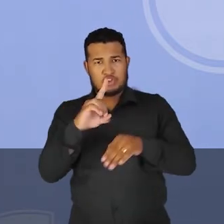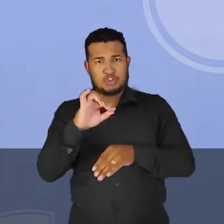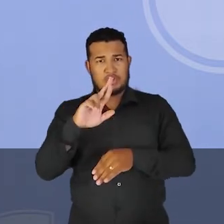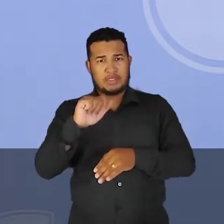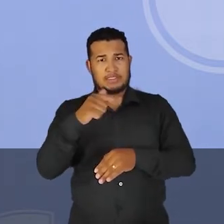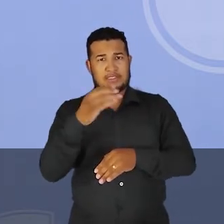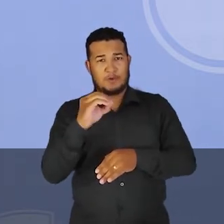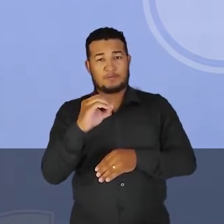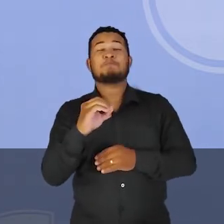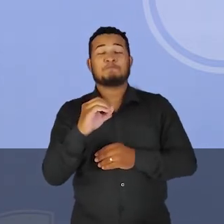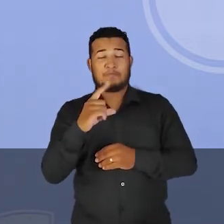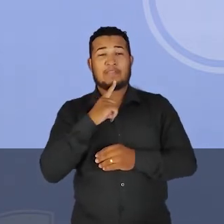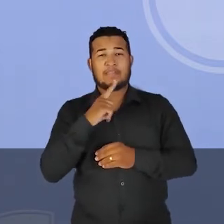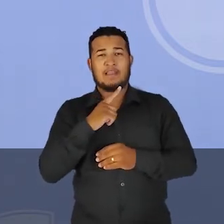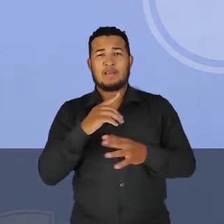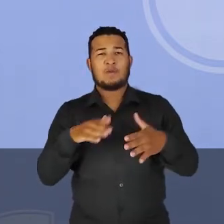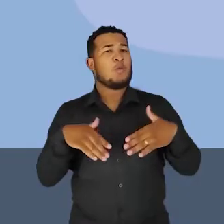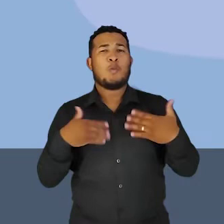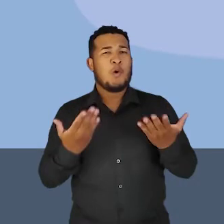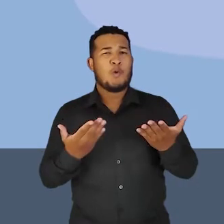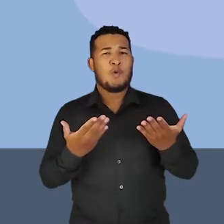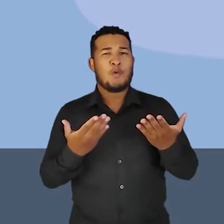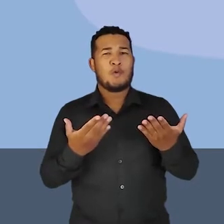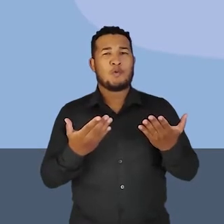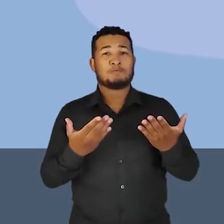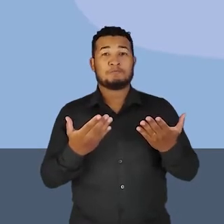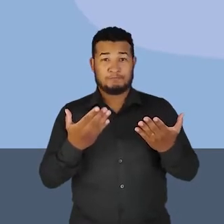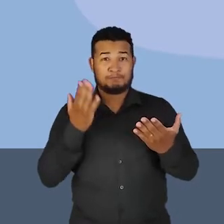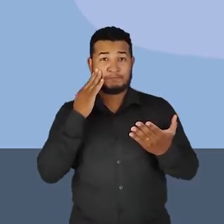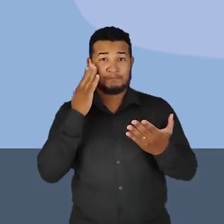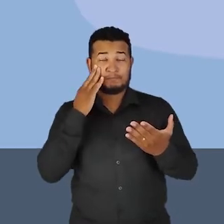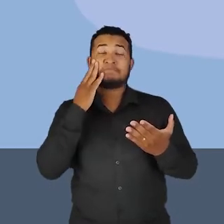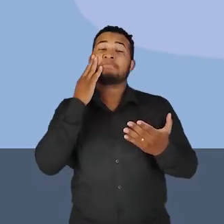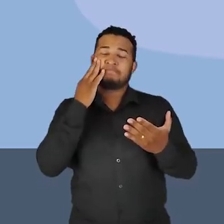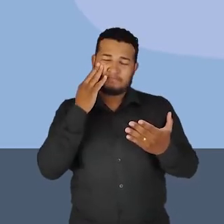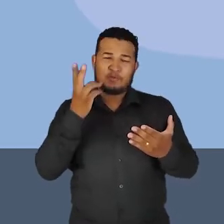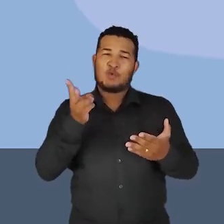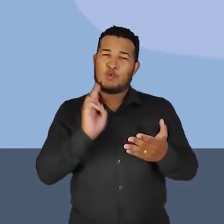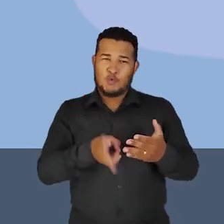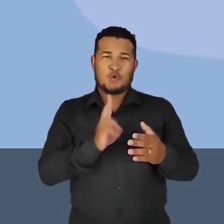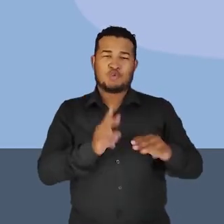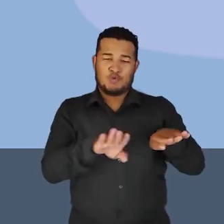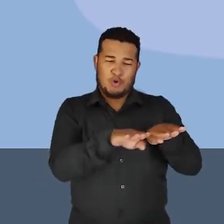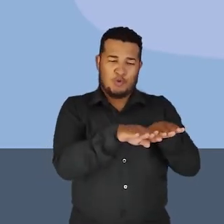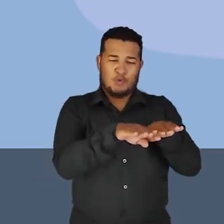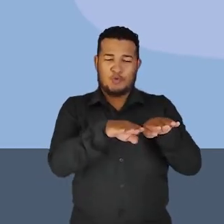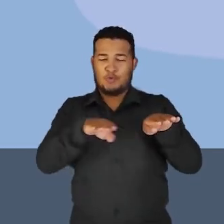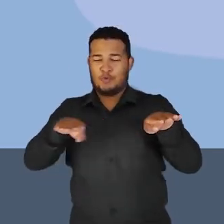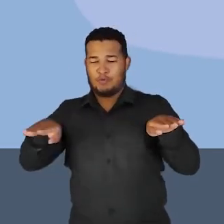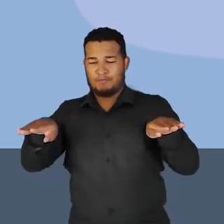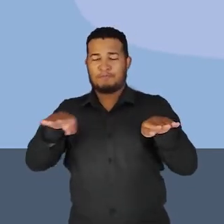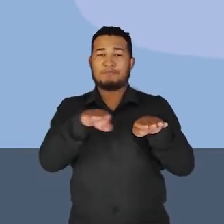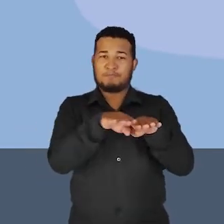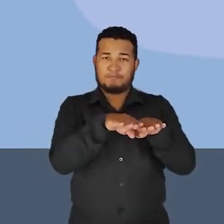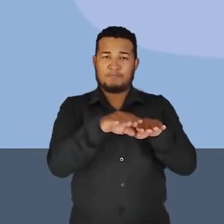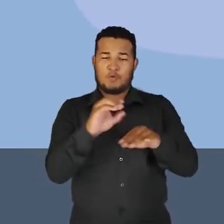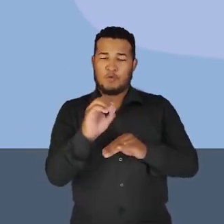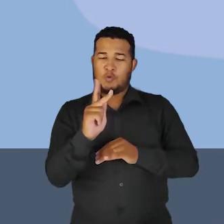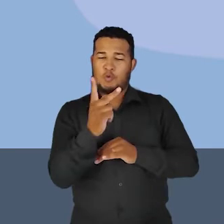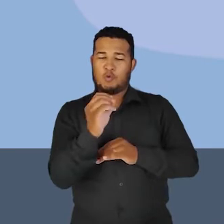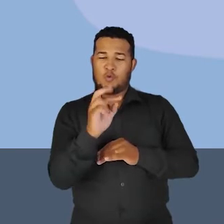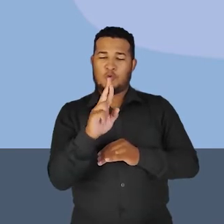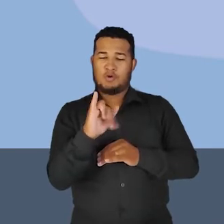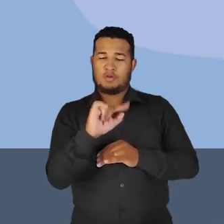tem. E qual é a direção deste vetor resultante? Continua sendo na horizontal. Qual